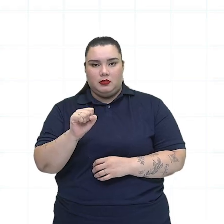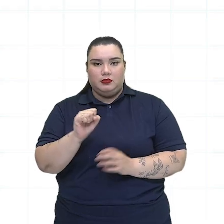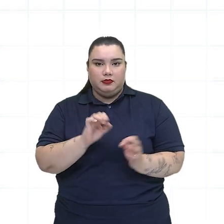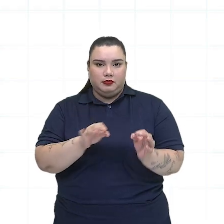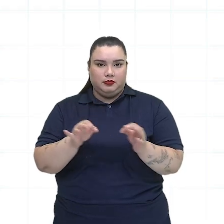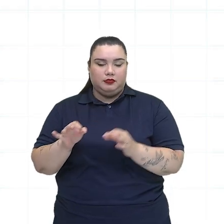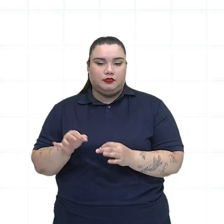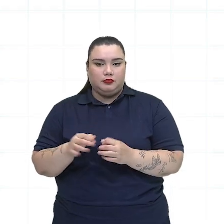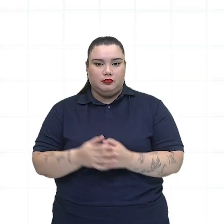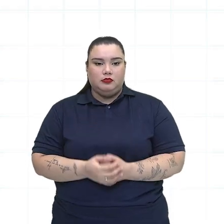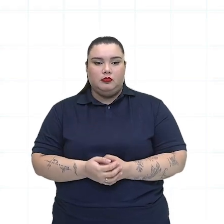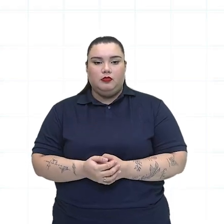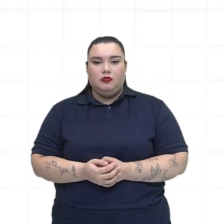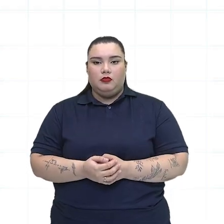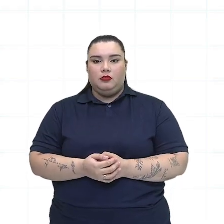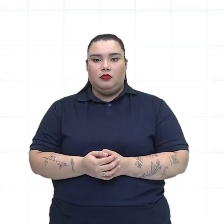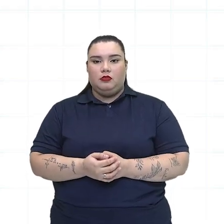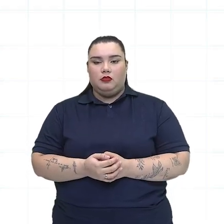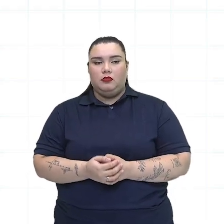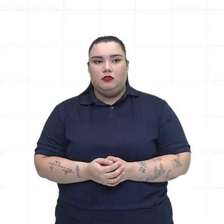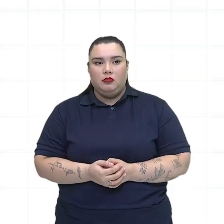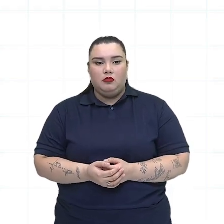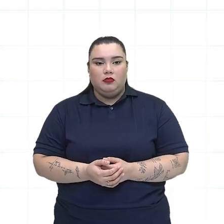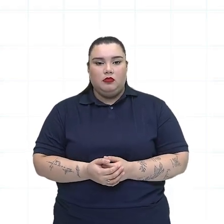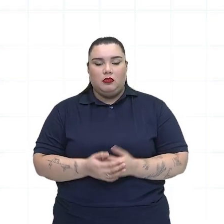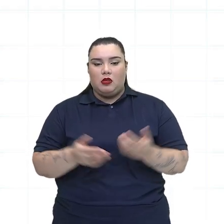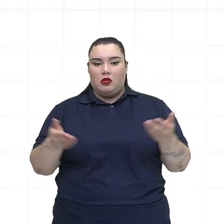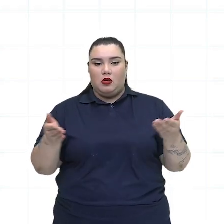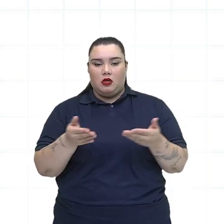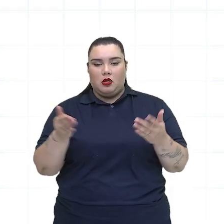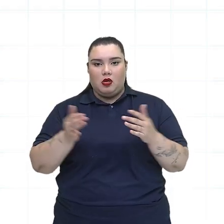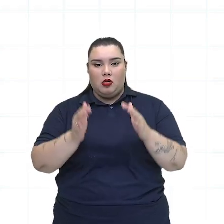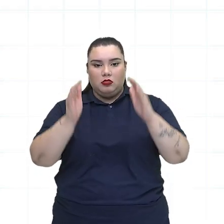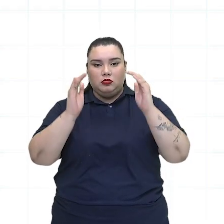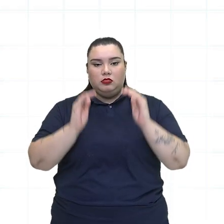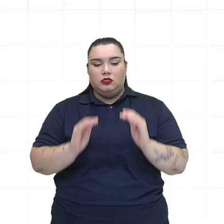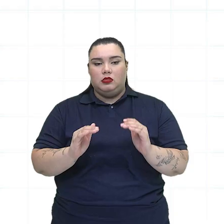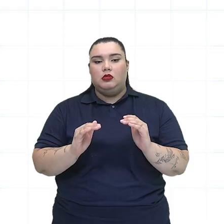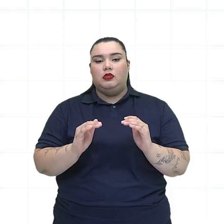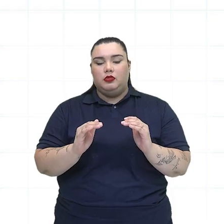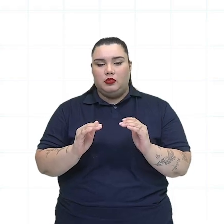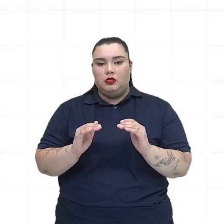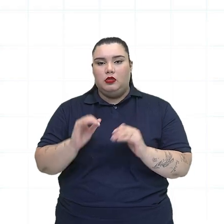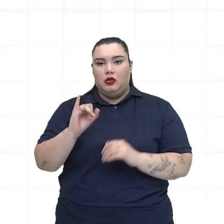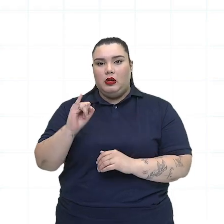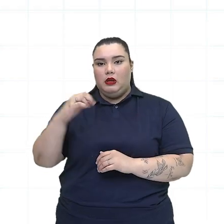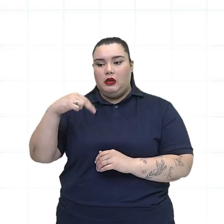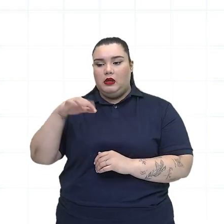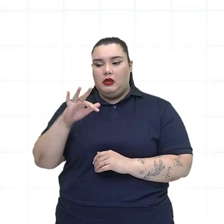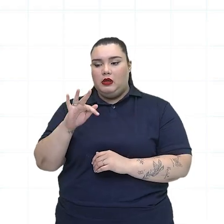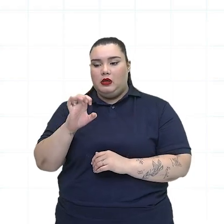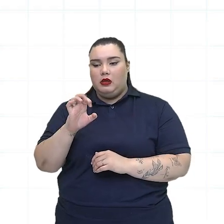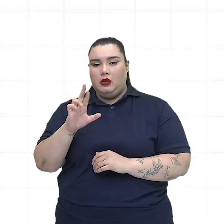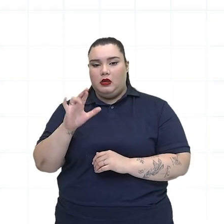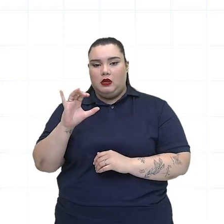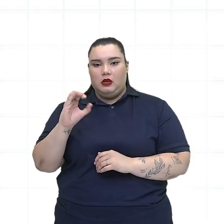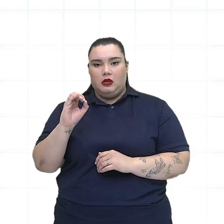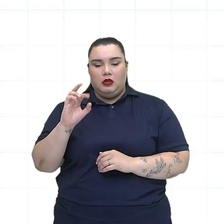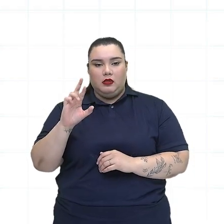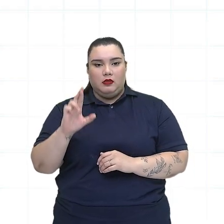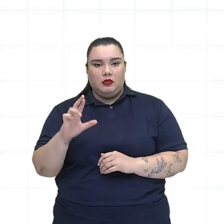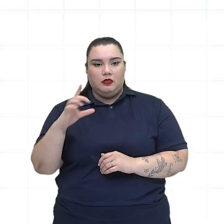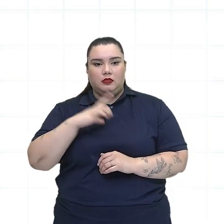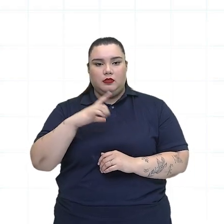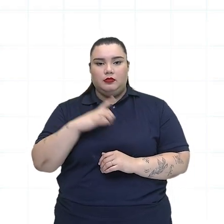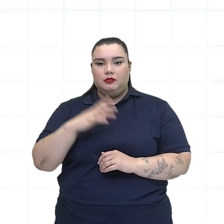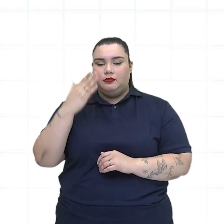lombares, ok? E agora, falando da parte inferior ali da nossa coluna vertebral, nós